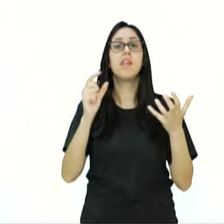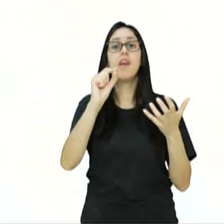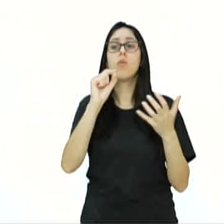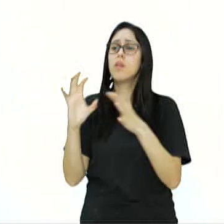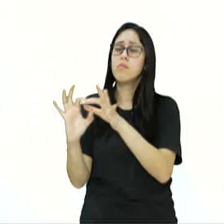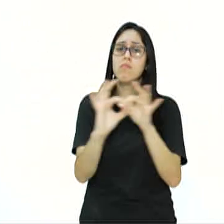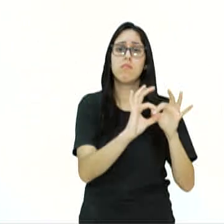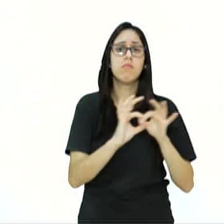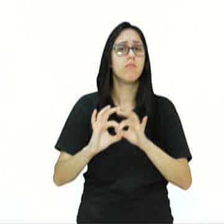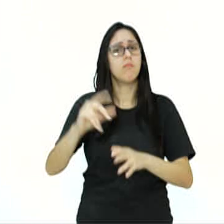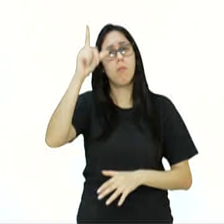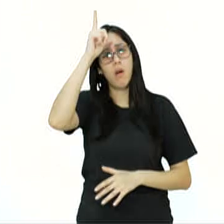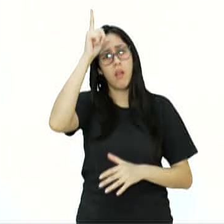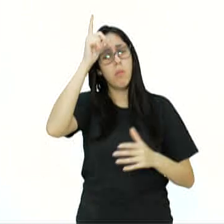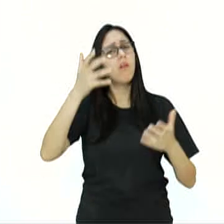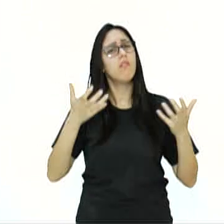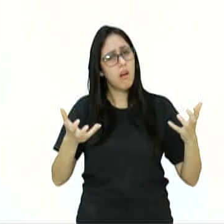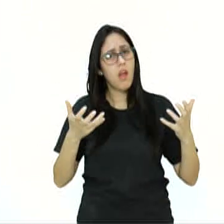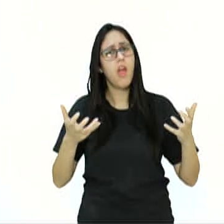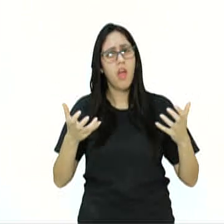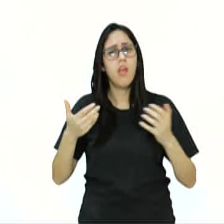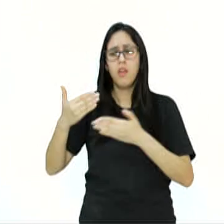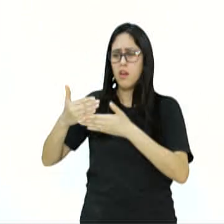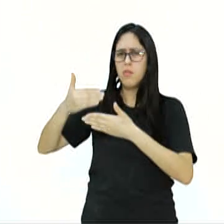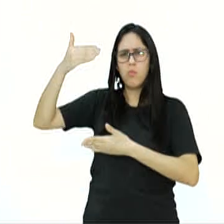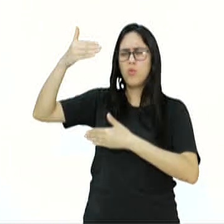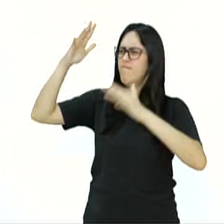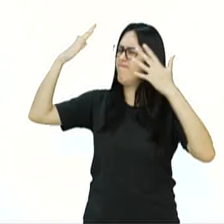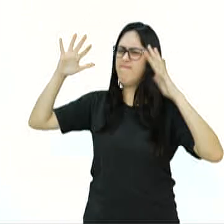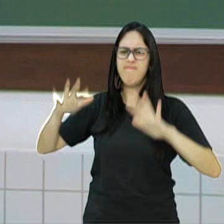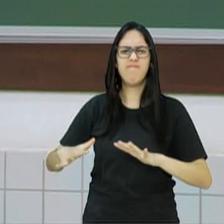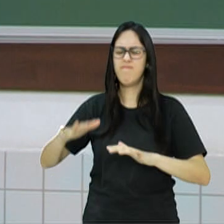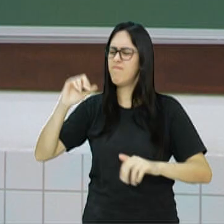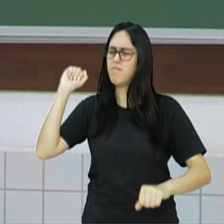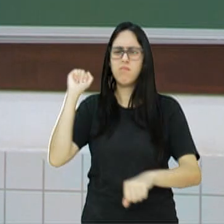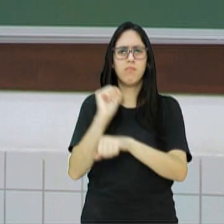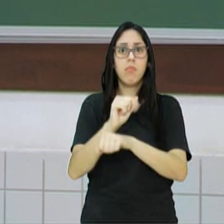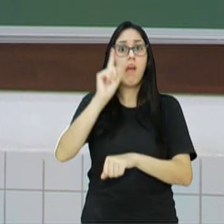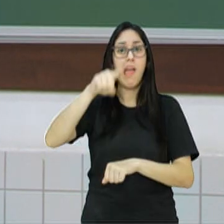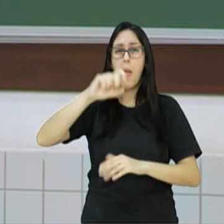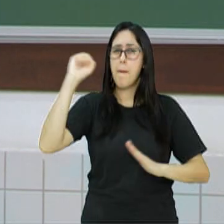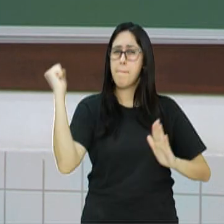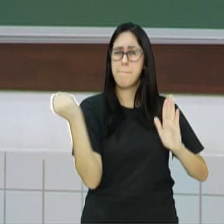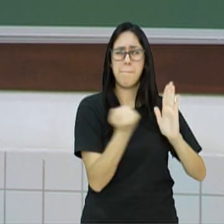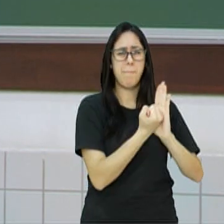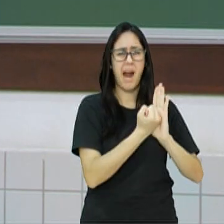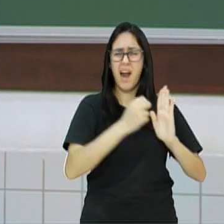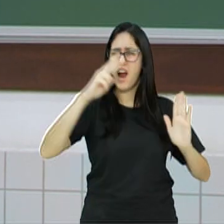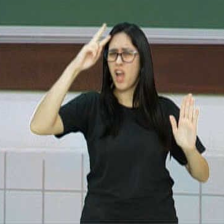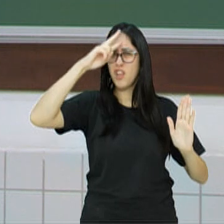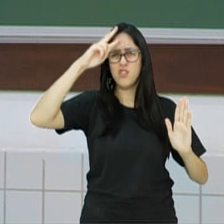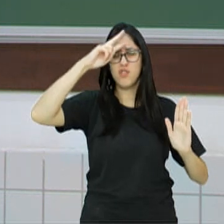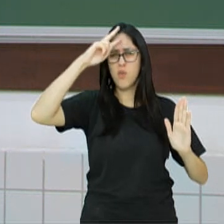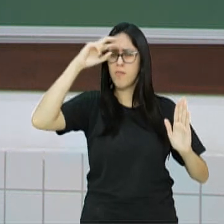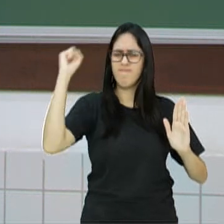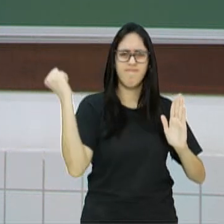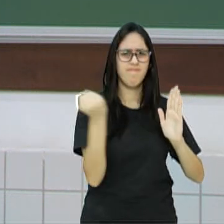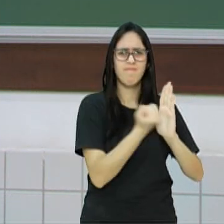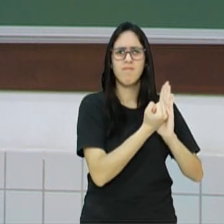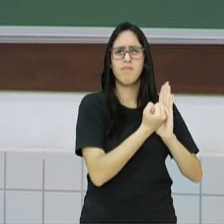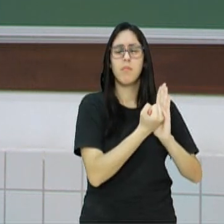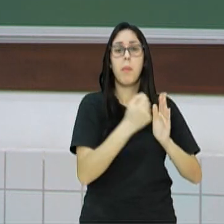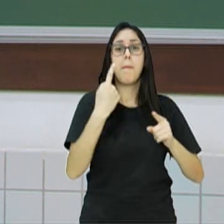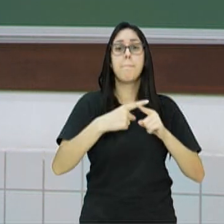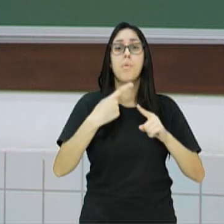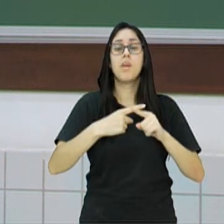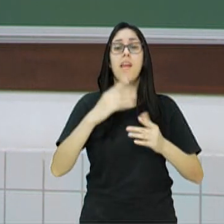das Alemanhas. A queda do Muro de Berlim, ele é considerado um marco histórico, né, para o fim